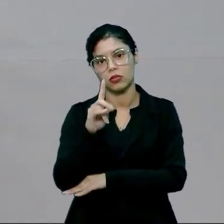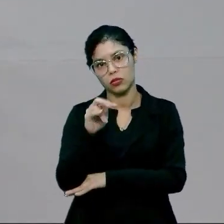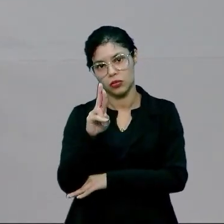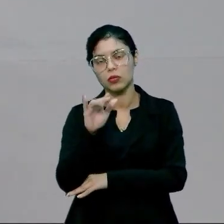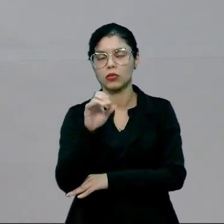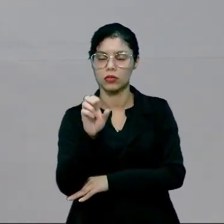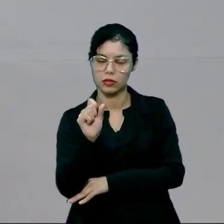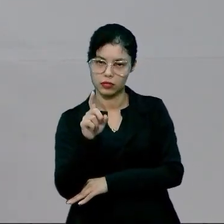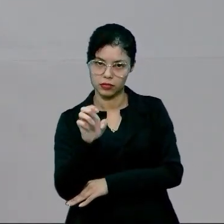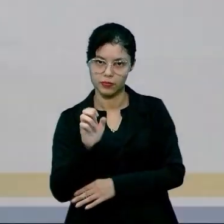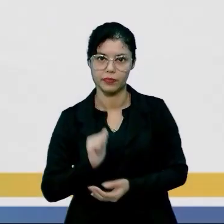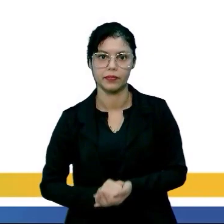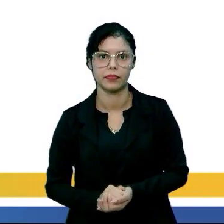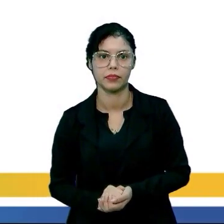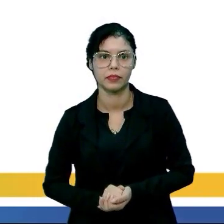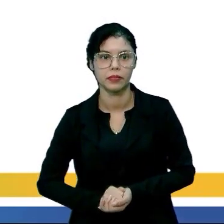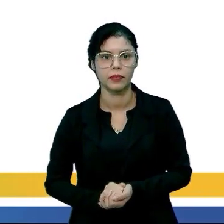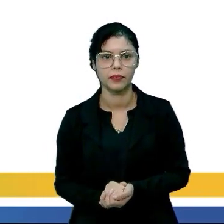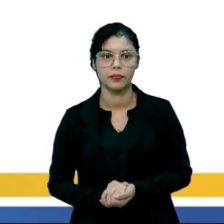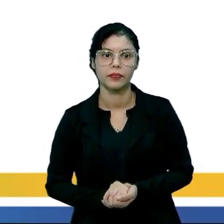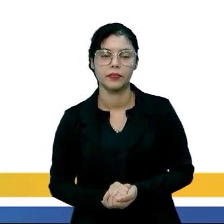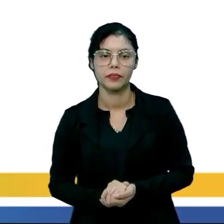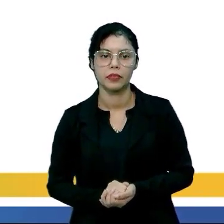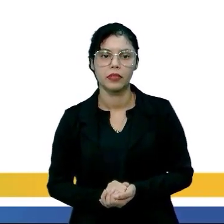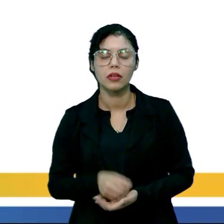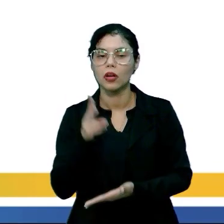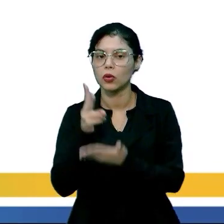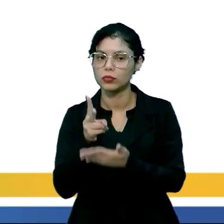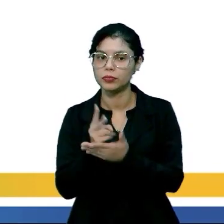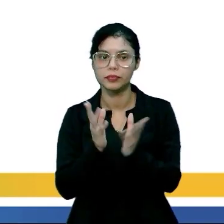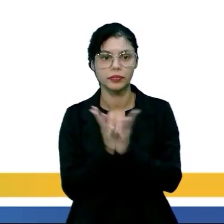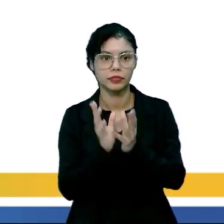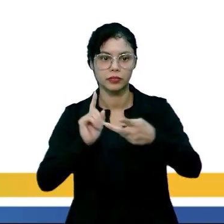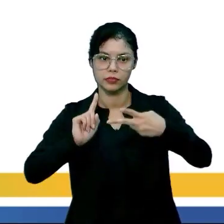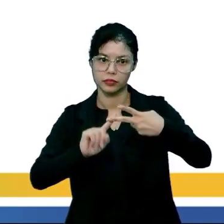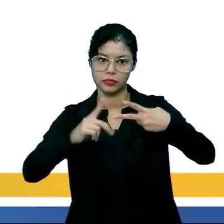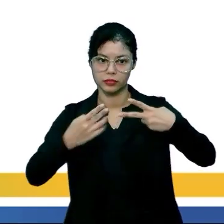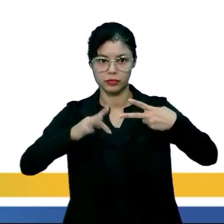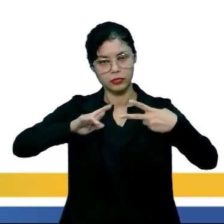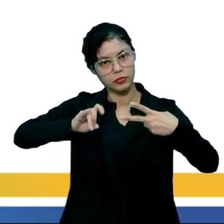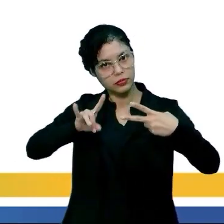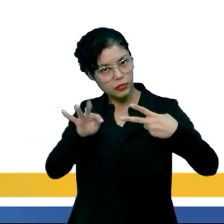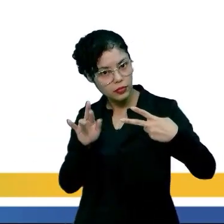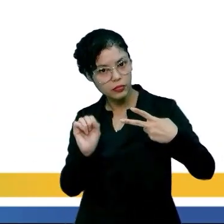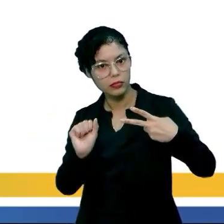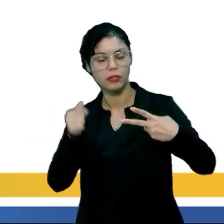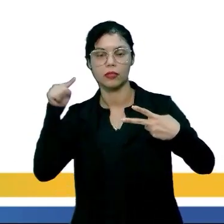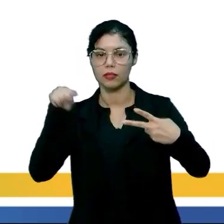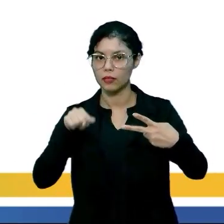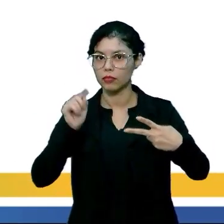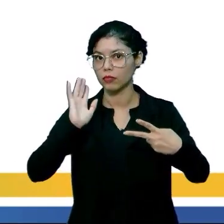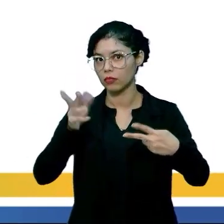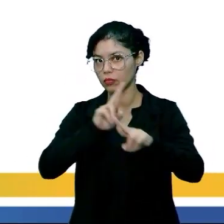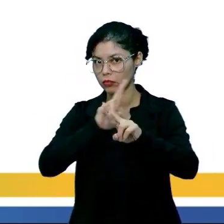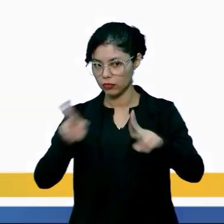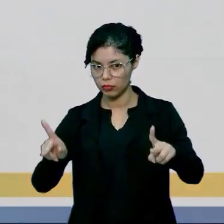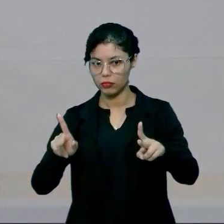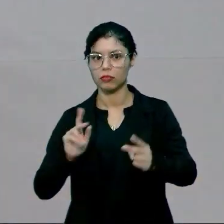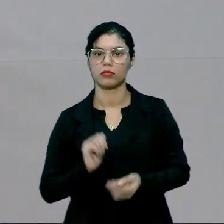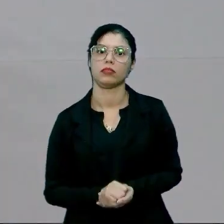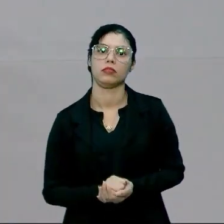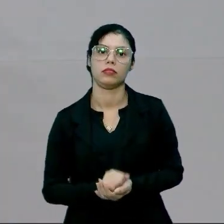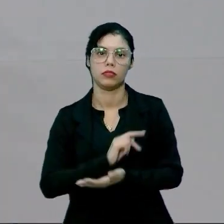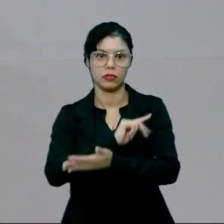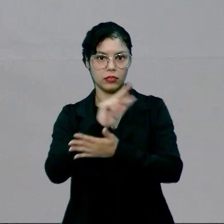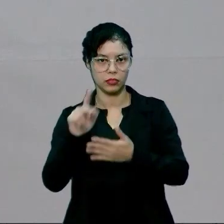ver mais adiante como é que isso acontece, tá? Nesse mesmo grupo temos as pteridófitas. Aqui elas já diferenciam, porque elas